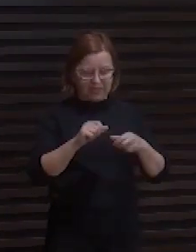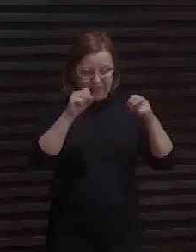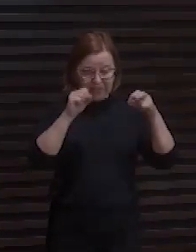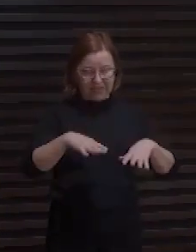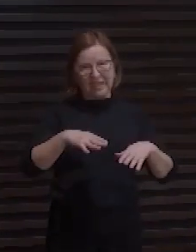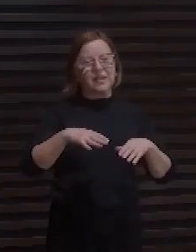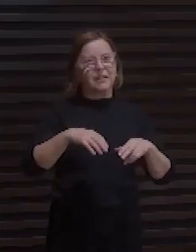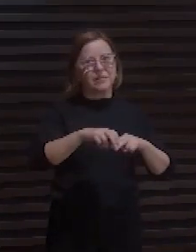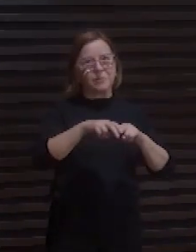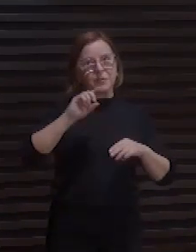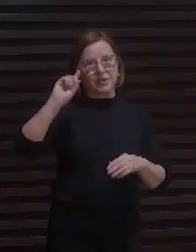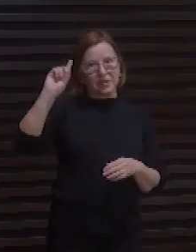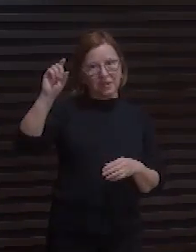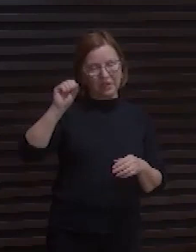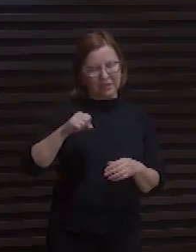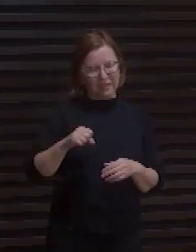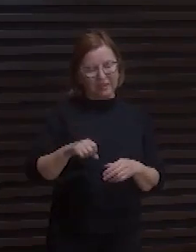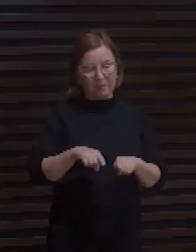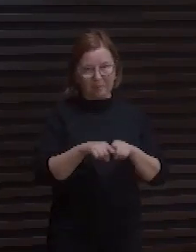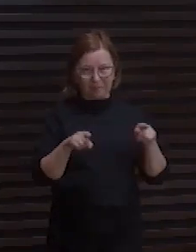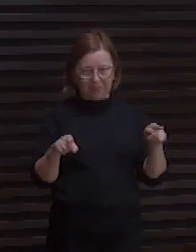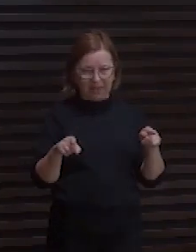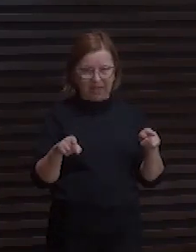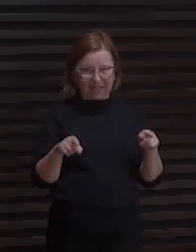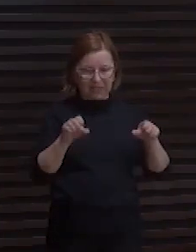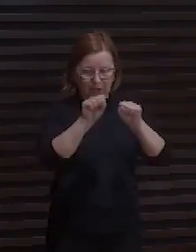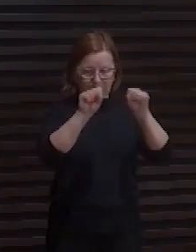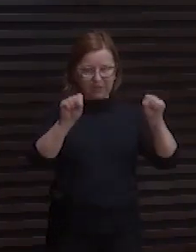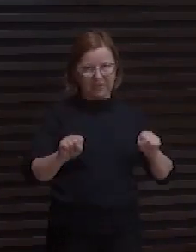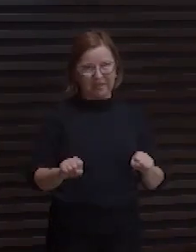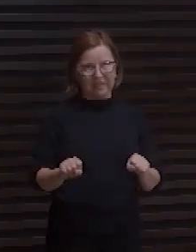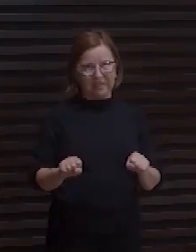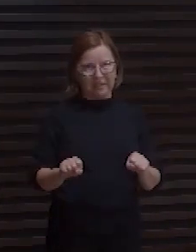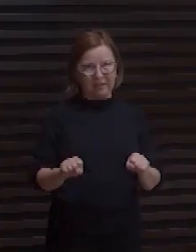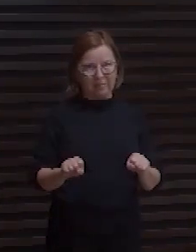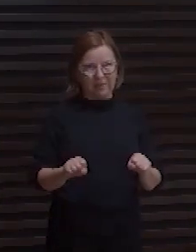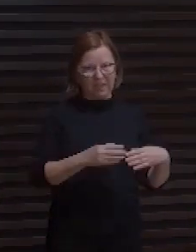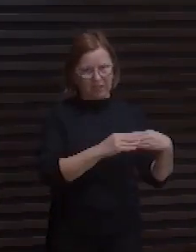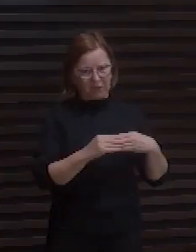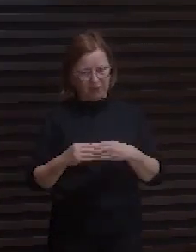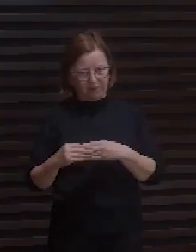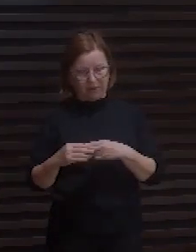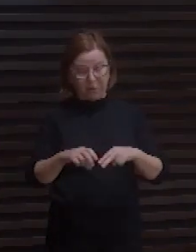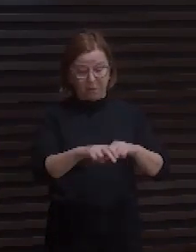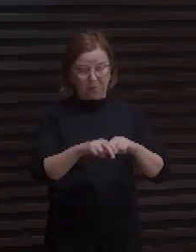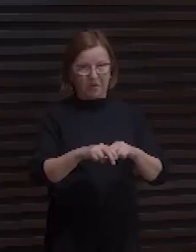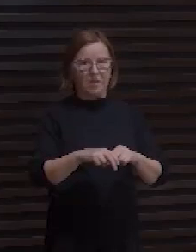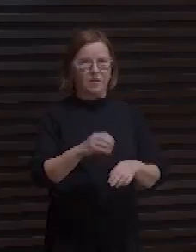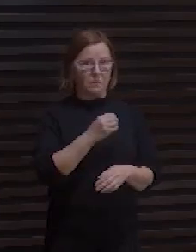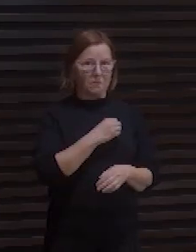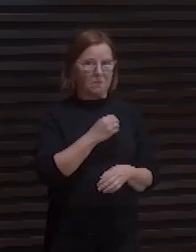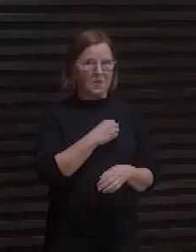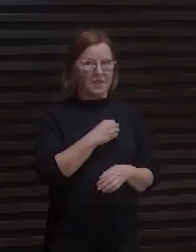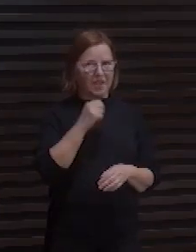outro sentido sim, mas neste aqui, do sistema que nos governa por conta da queda do homem, por conta